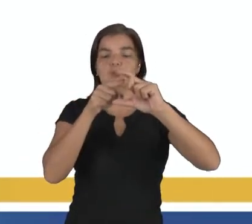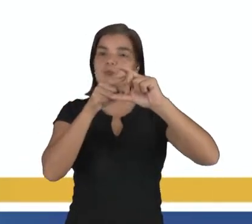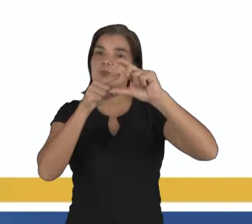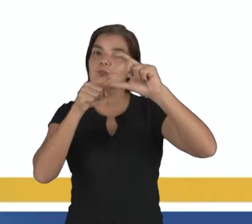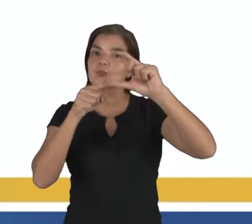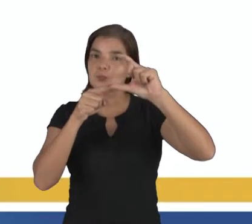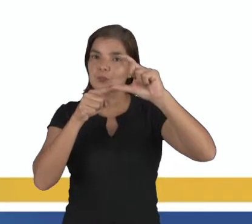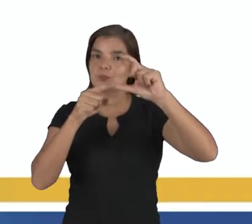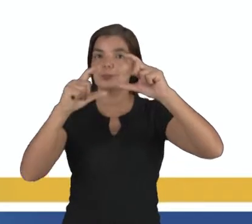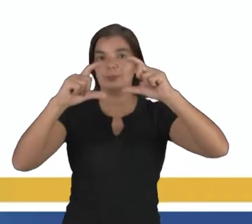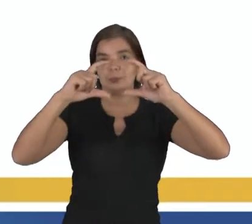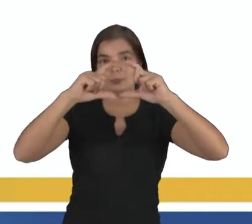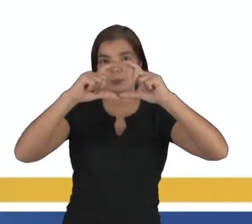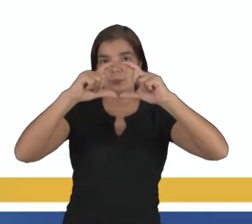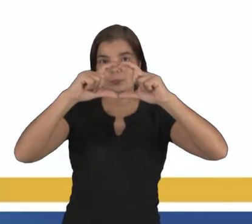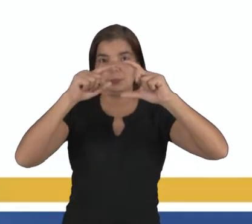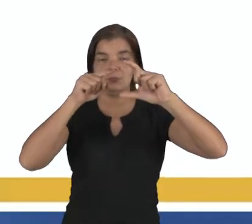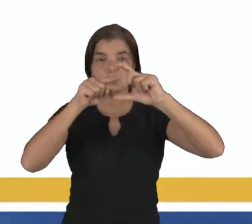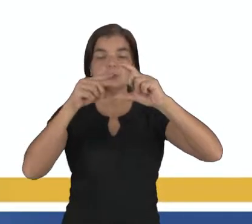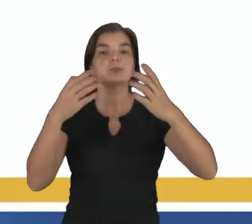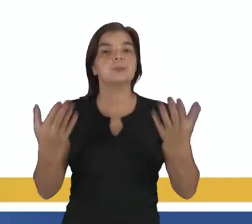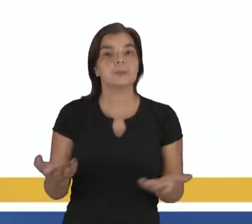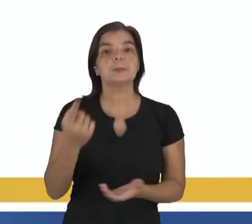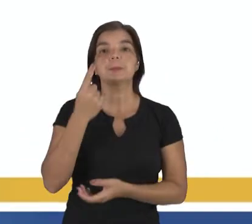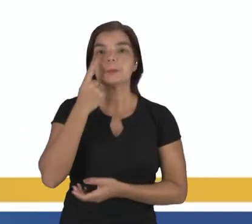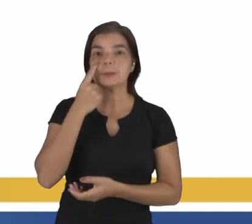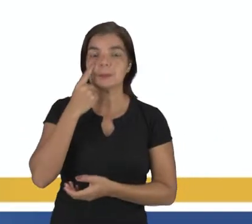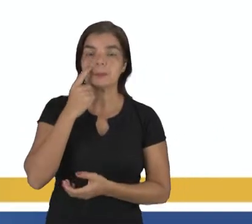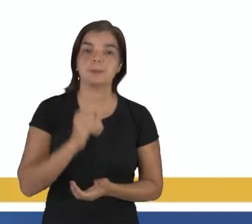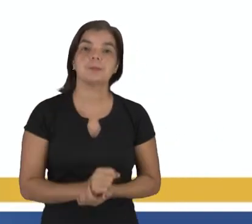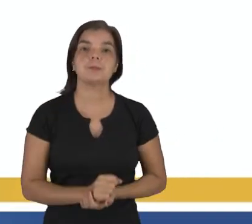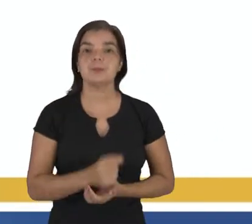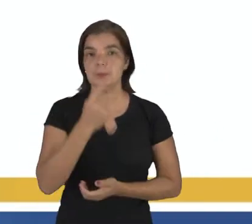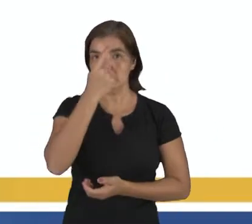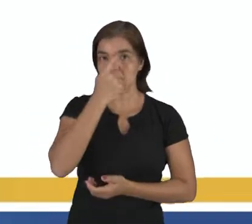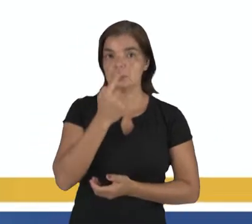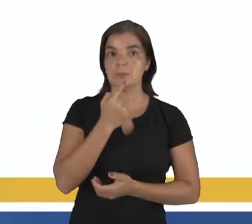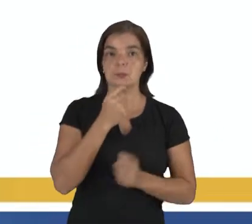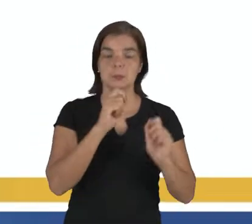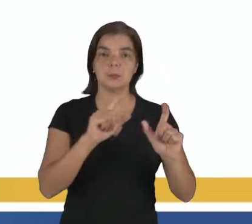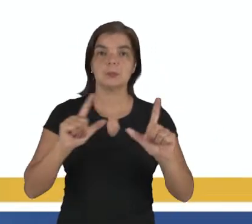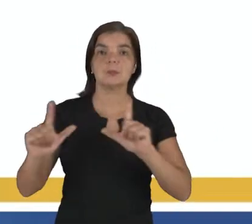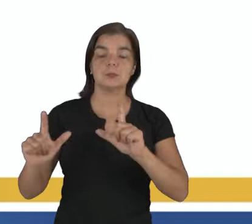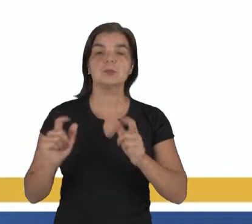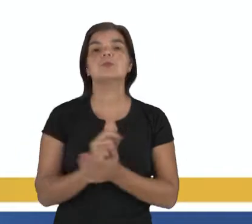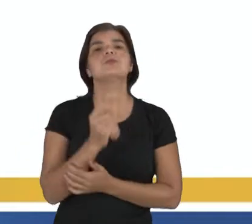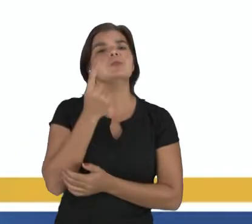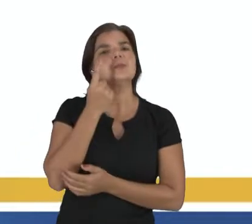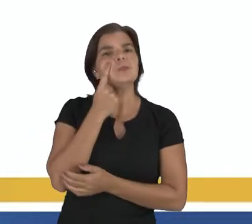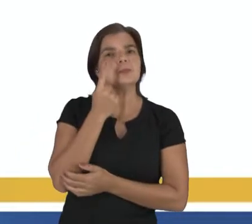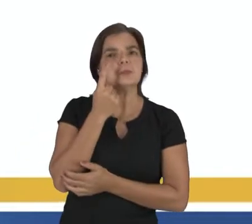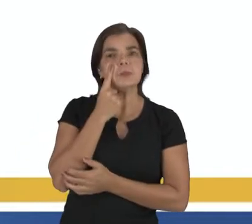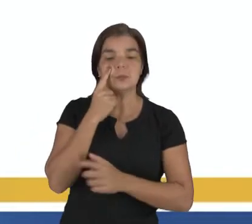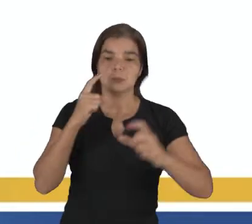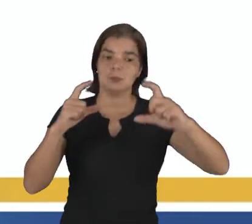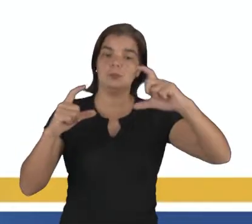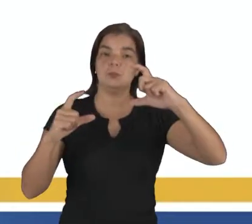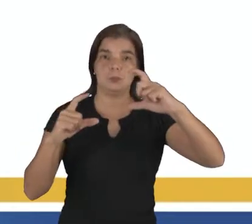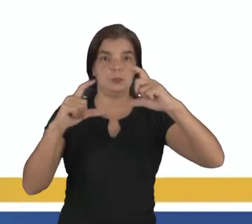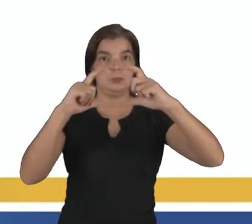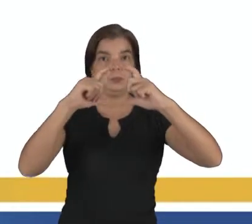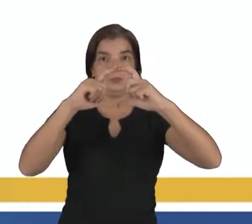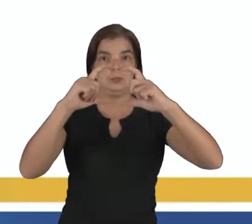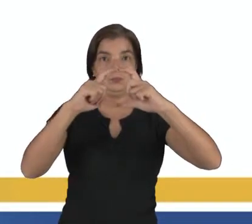do centro. Então, olhando bem esse desenho, vejam que na circunferência